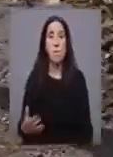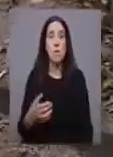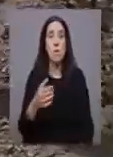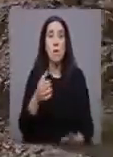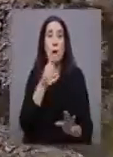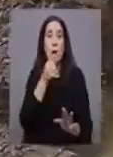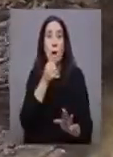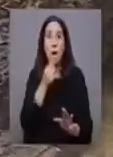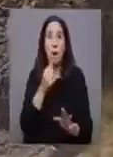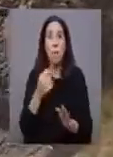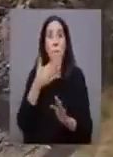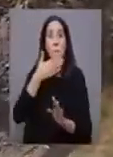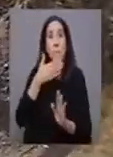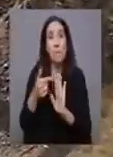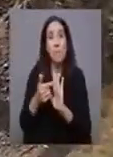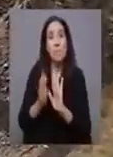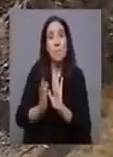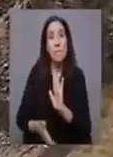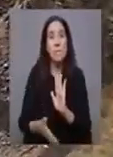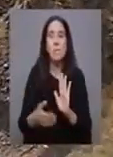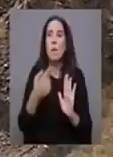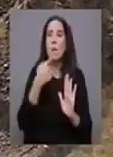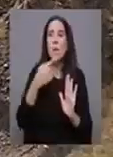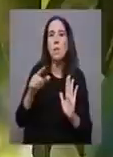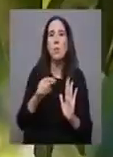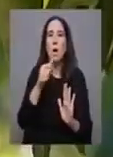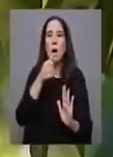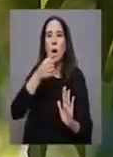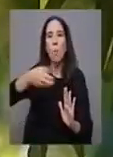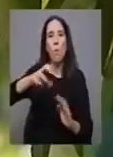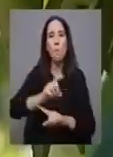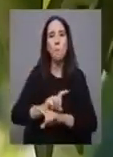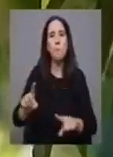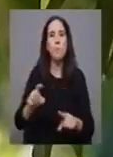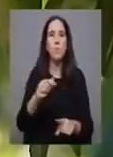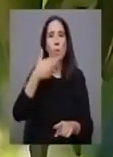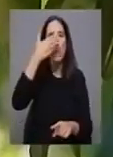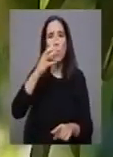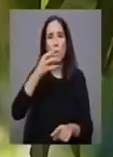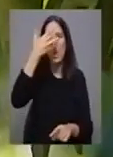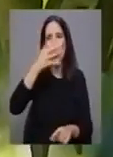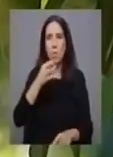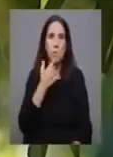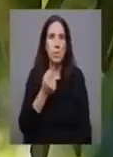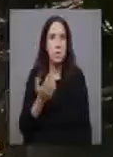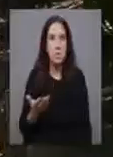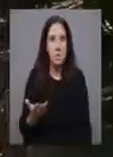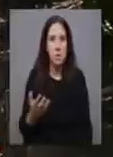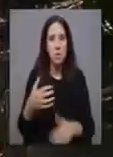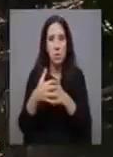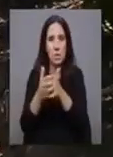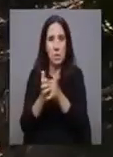eles precisam de uma quantidade mínima. Quer dizer, não se pode chegar e dizer, olha, agora cortamos a torneira e só levas água de 8 dias. Isto não pode ser assim, porque